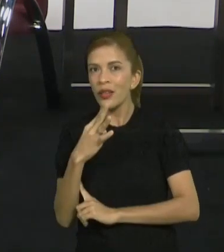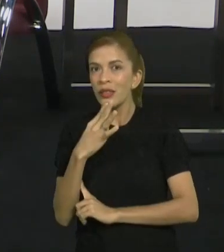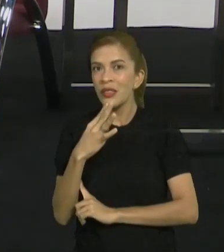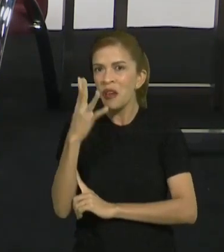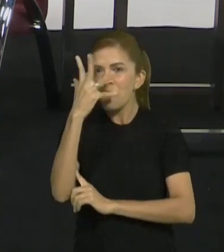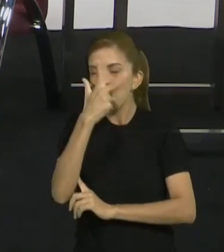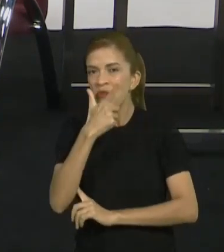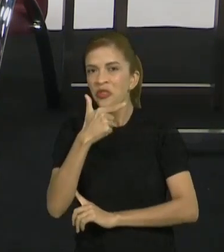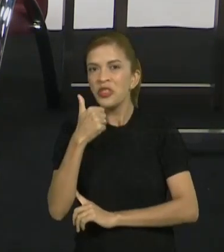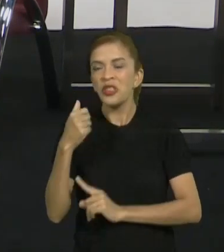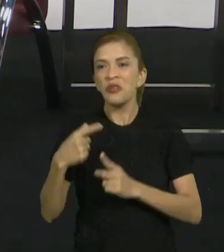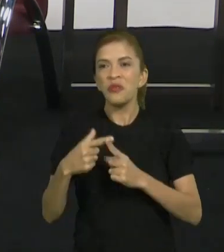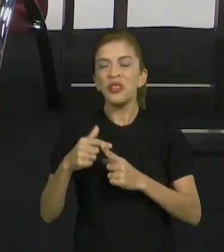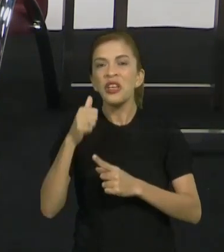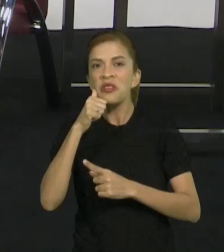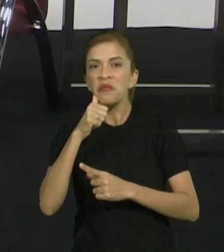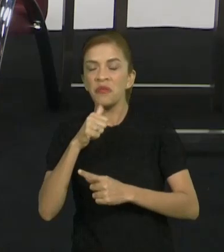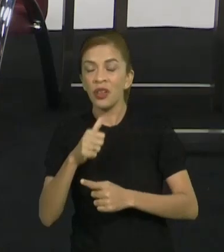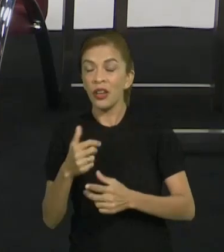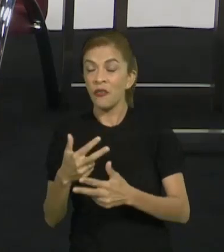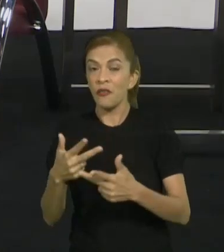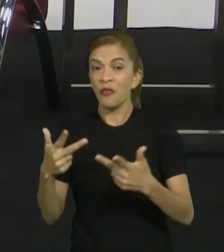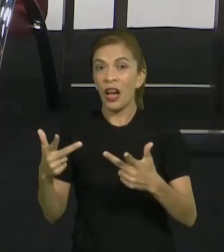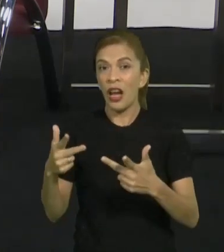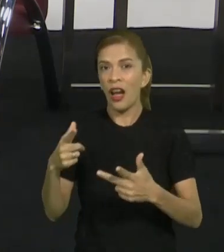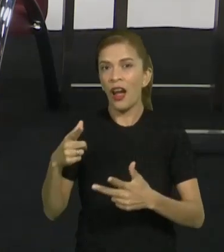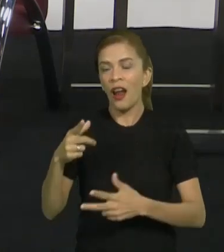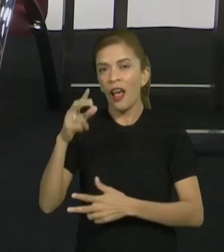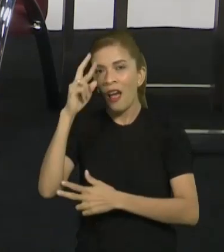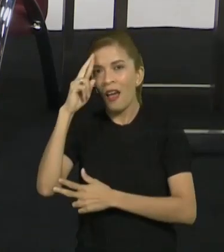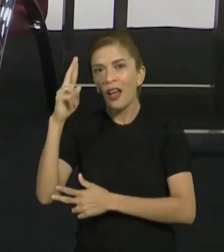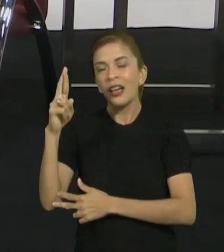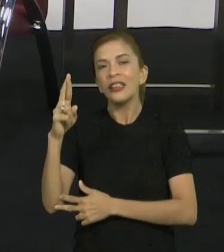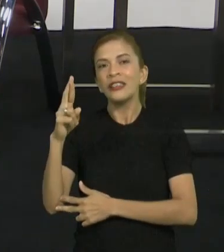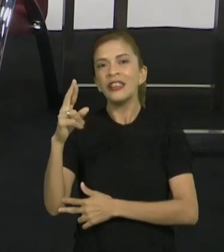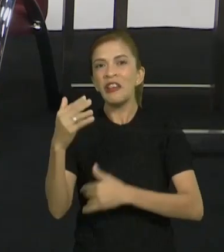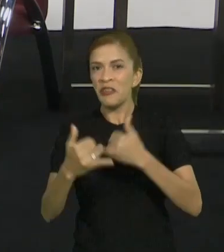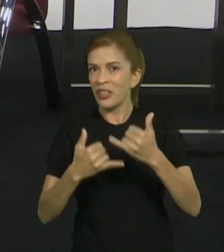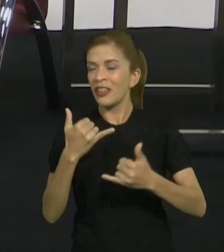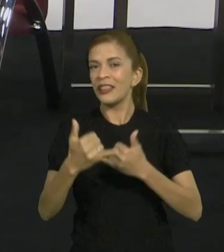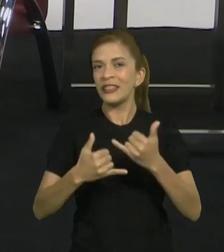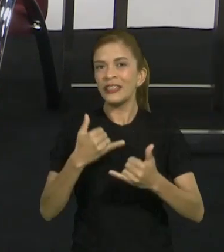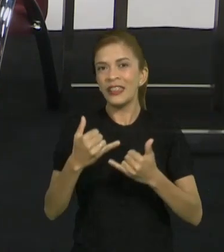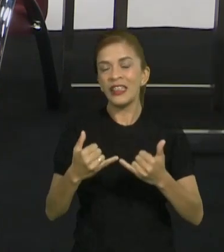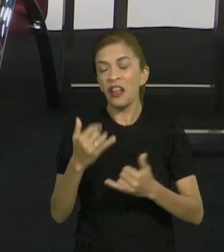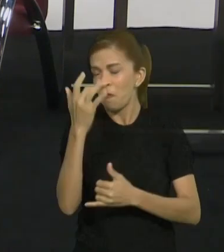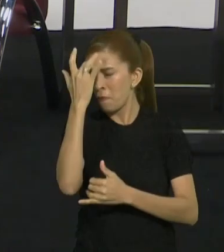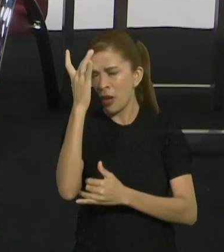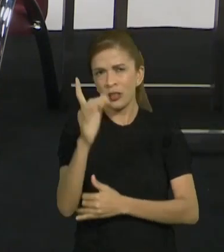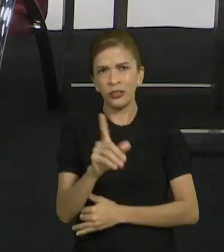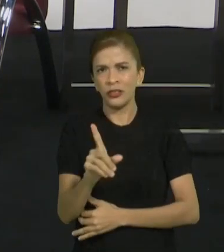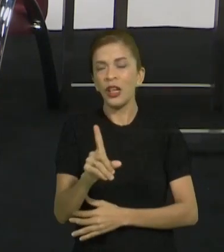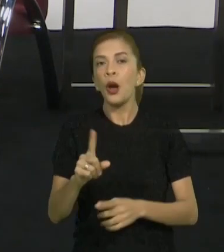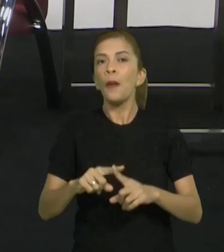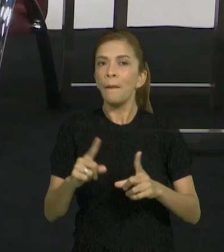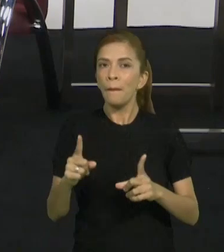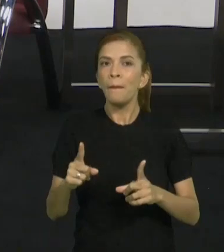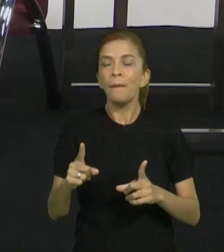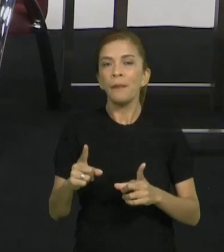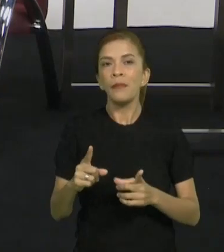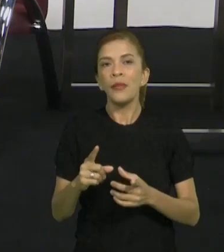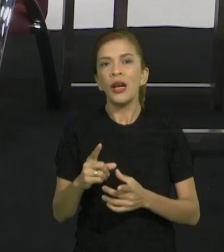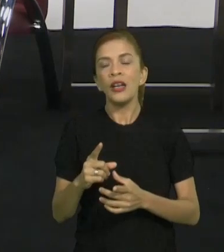porque as mulheres, a gente vê que muitas mulheres hoje estão no comando da brincadeira, que Isso, não é fácil, que né? não é fácil, é um desafio grande,